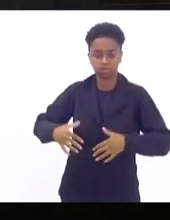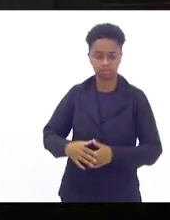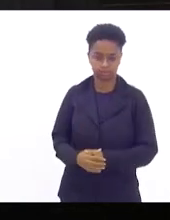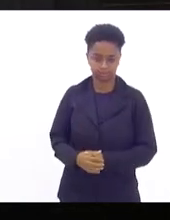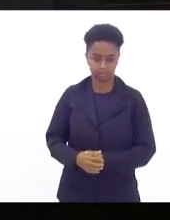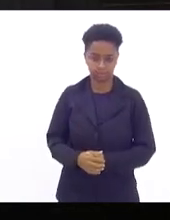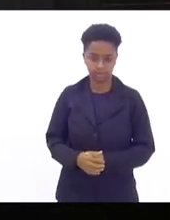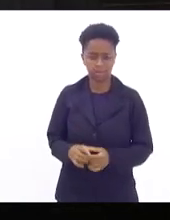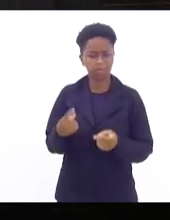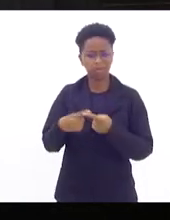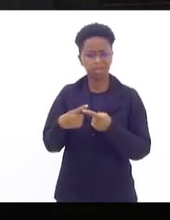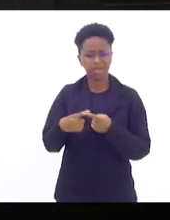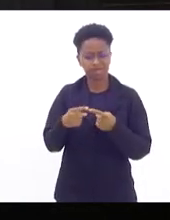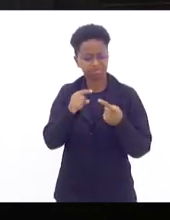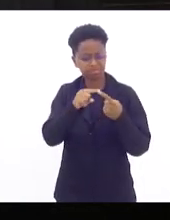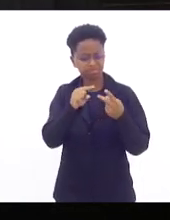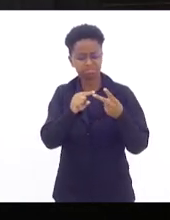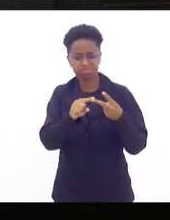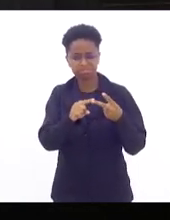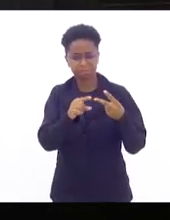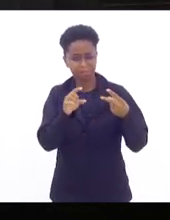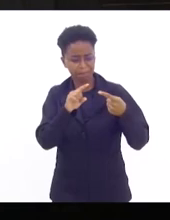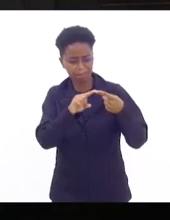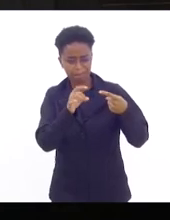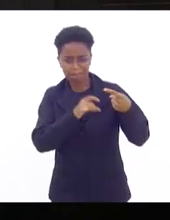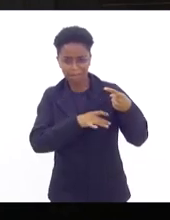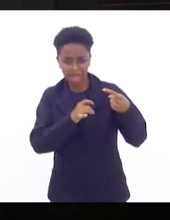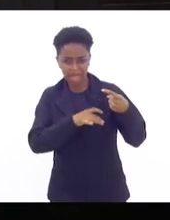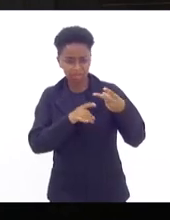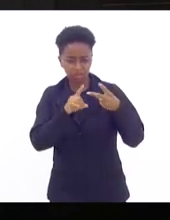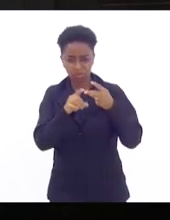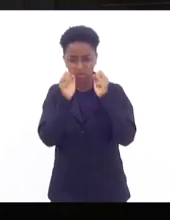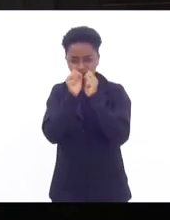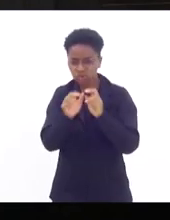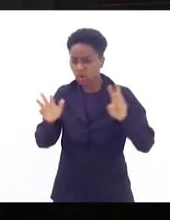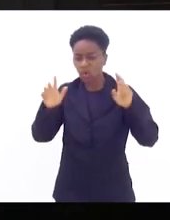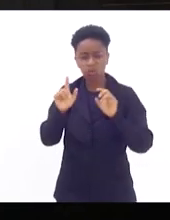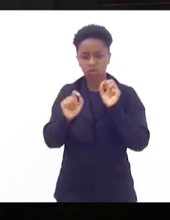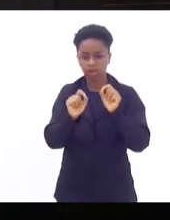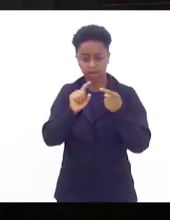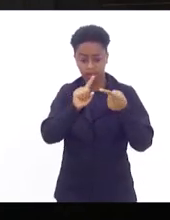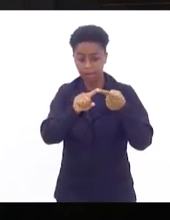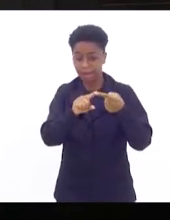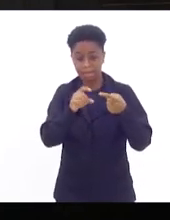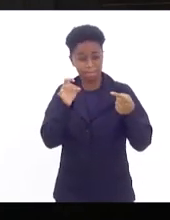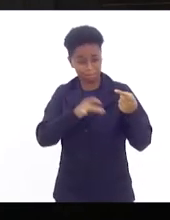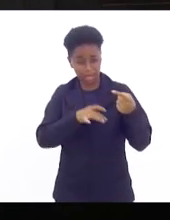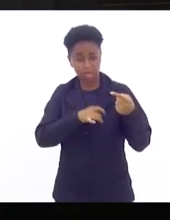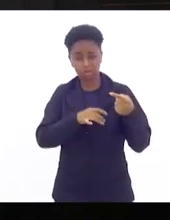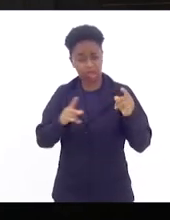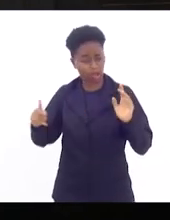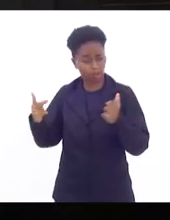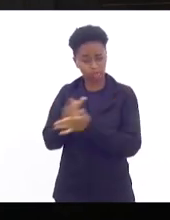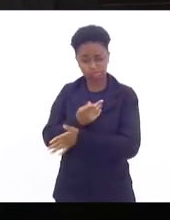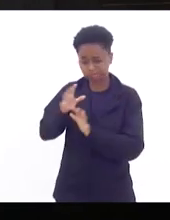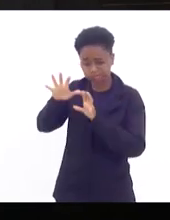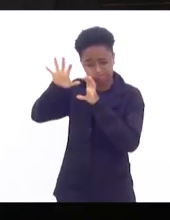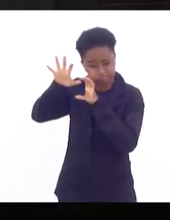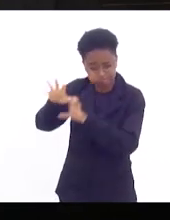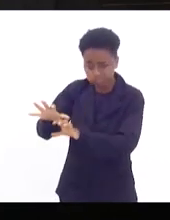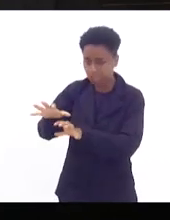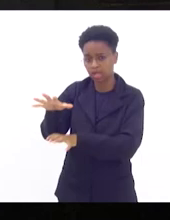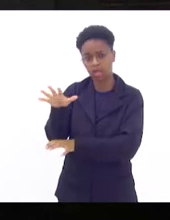Por que do medo e do espetáculo? Porque o medo impera, impera nas comunidades,